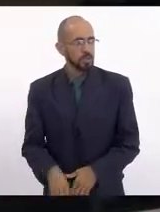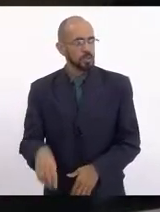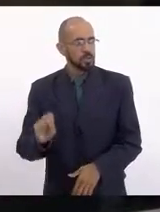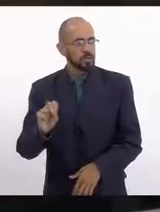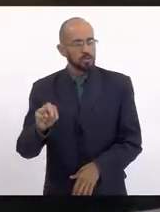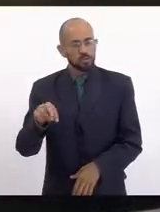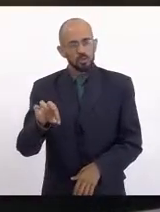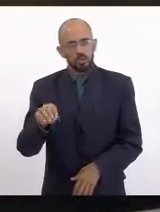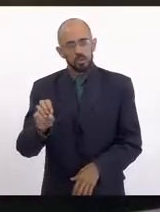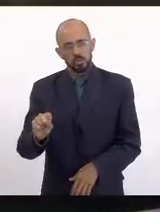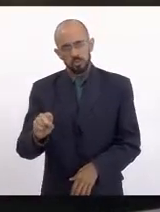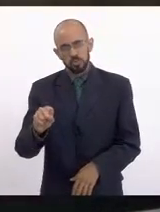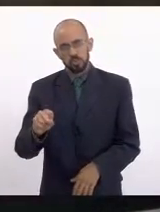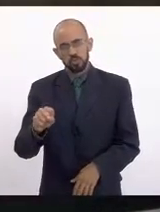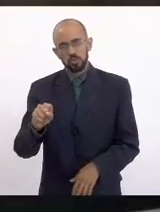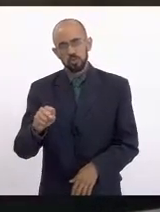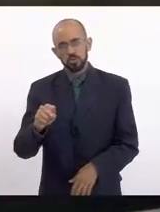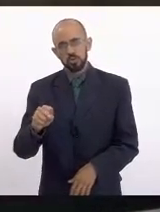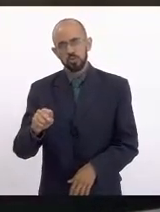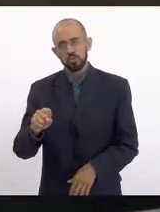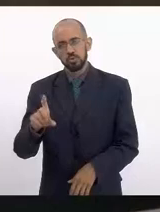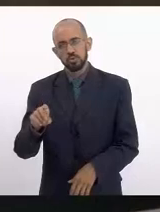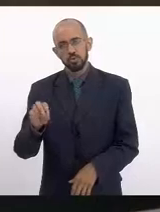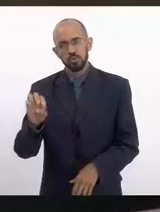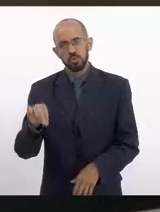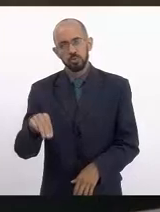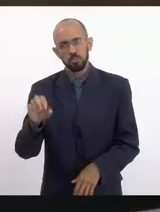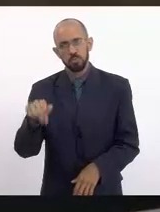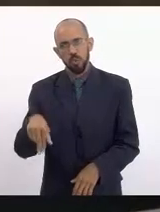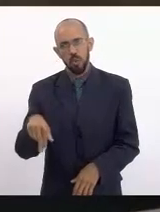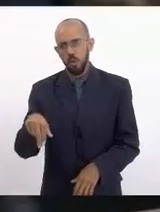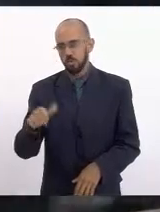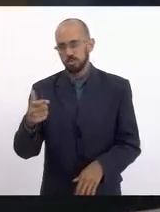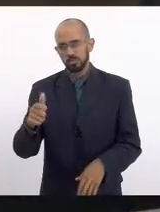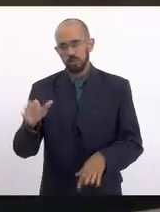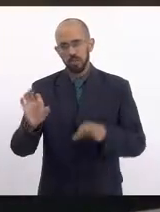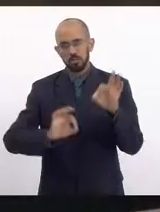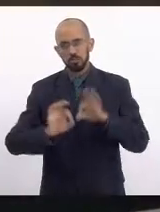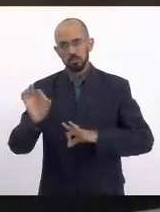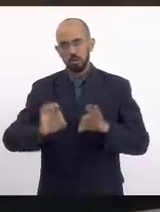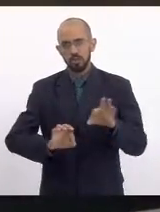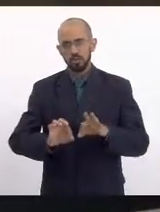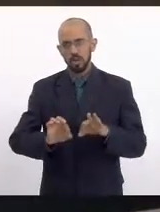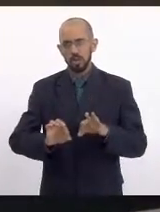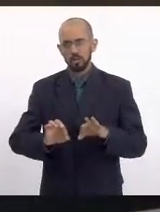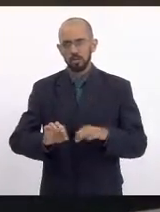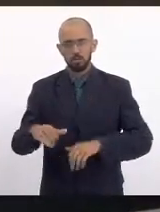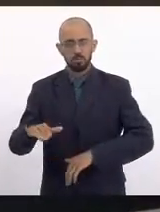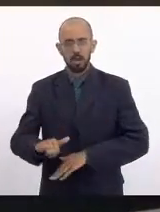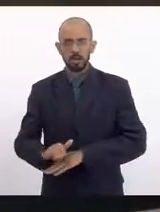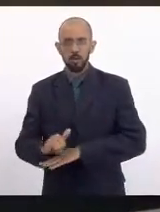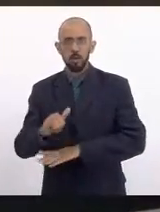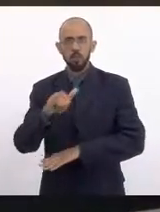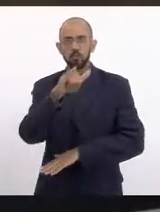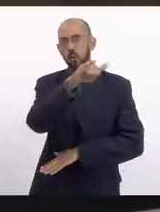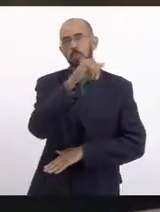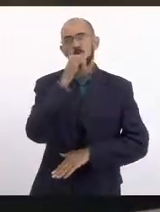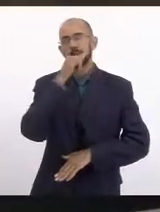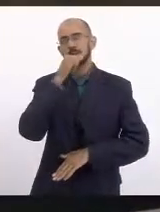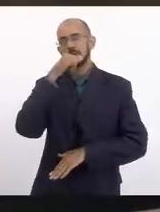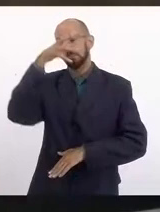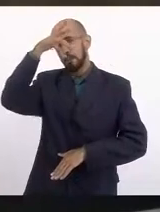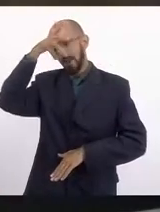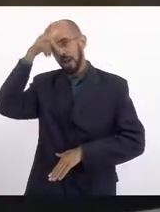dos Santos Dumont primeiro que ele não foi projetado para ter voos regionais longos por exemplo para Manaus